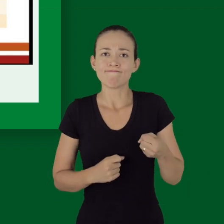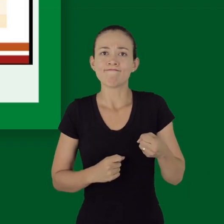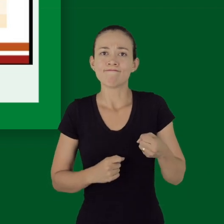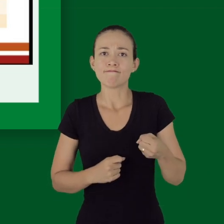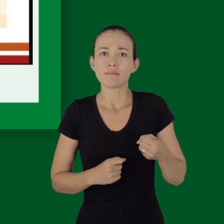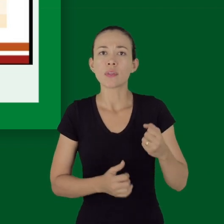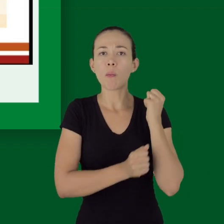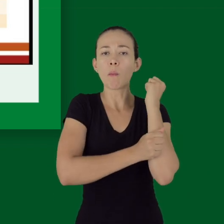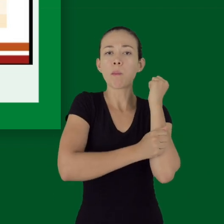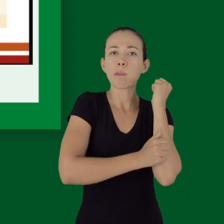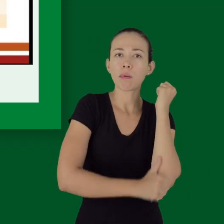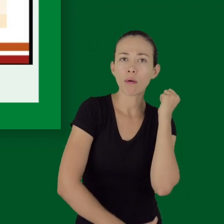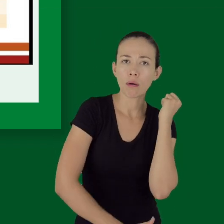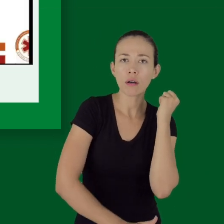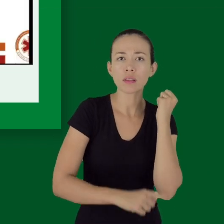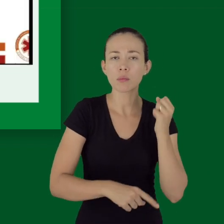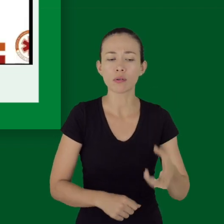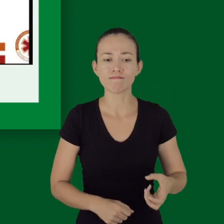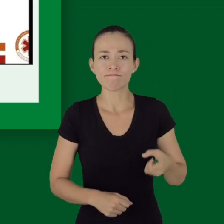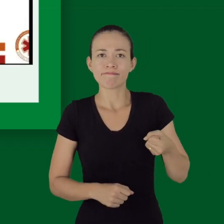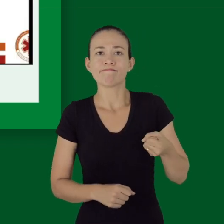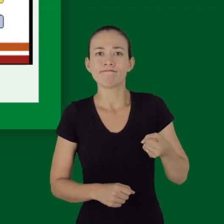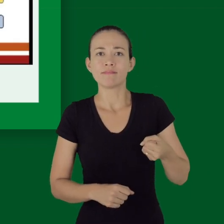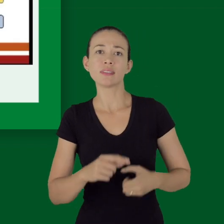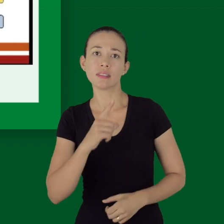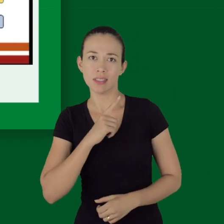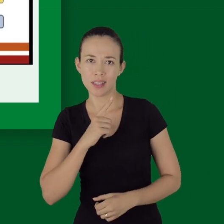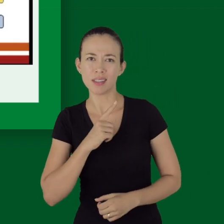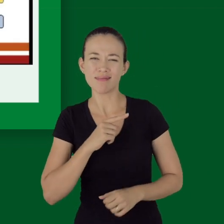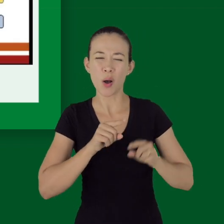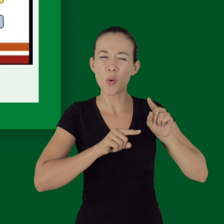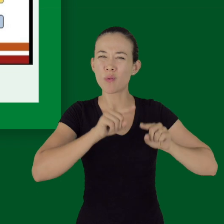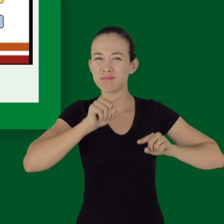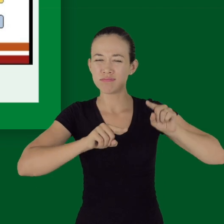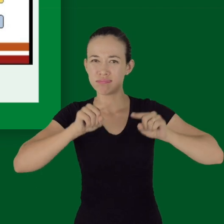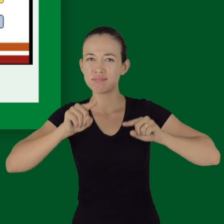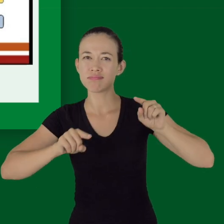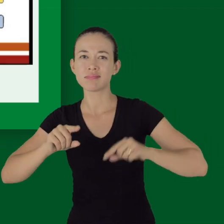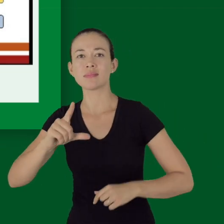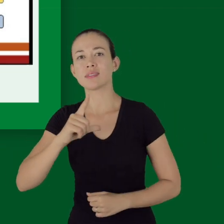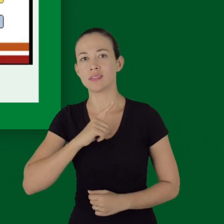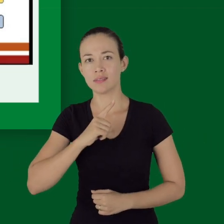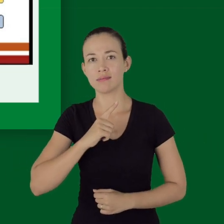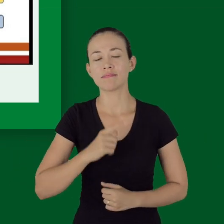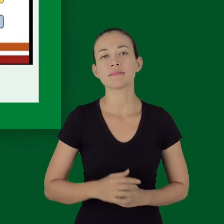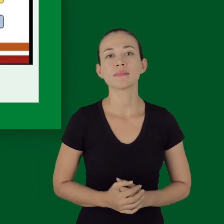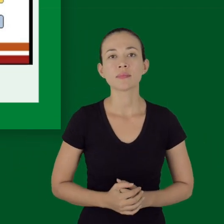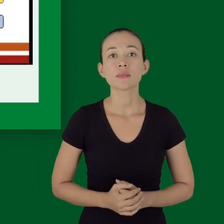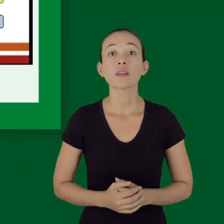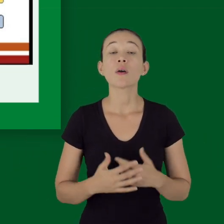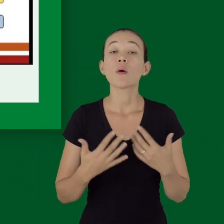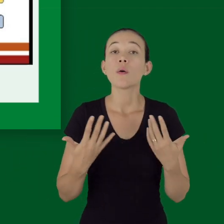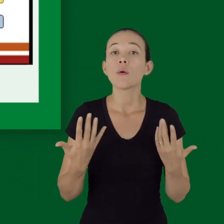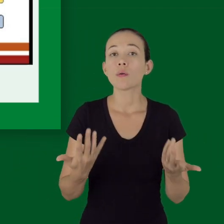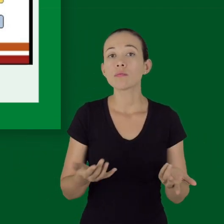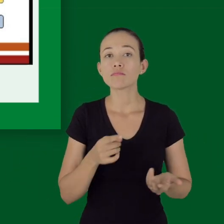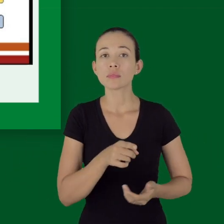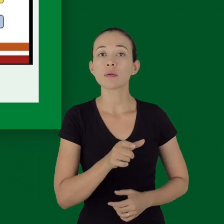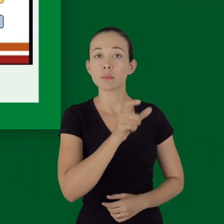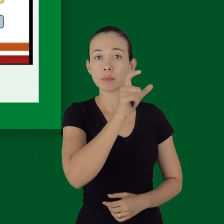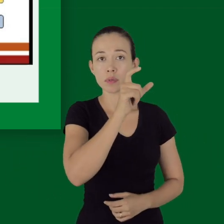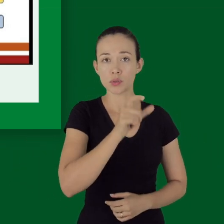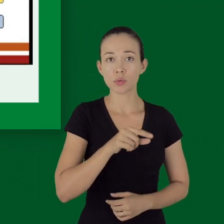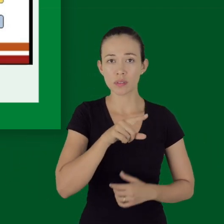comprometimentos respiratórios são muito comuns, principalmente em lesões altas, né? Então, de um modo geral, o que vai